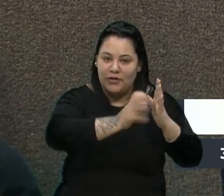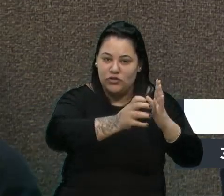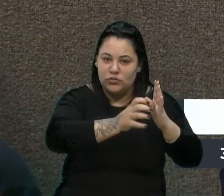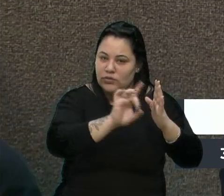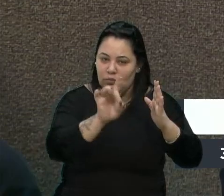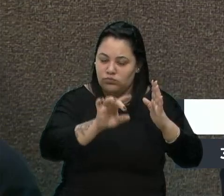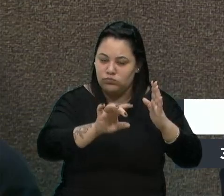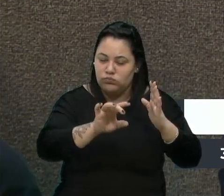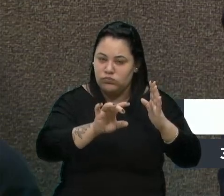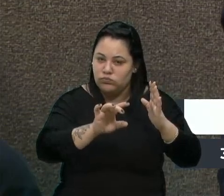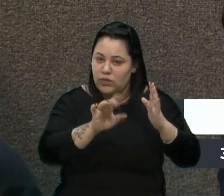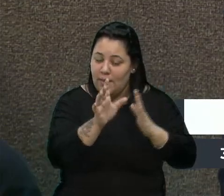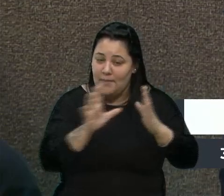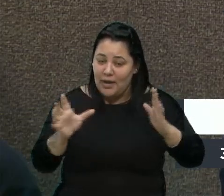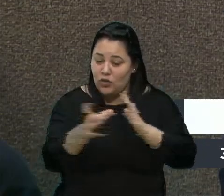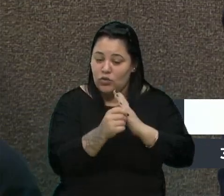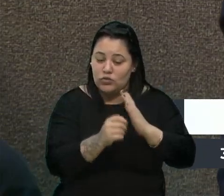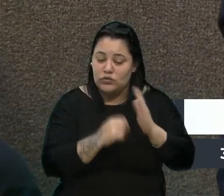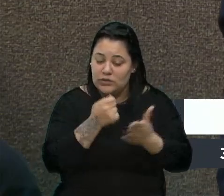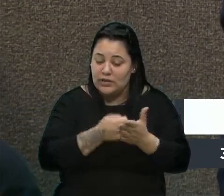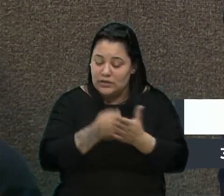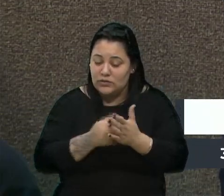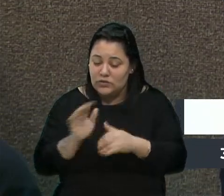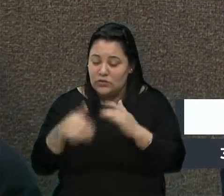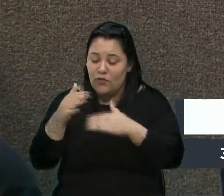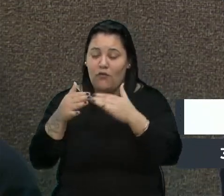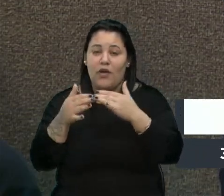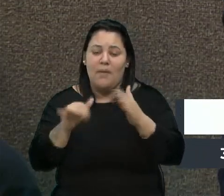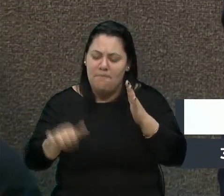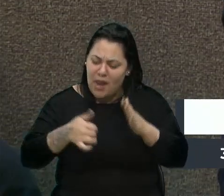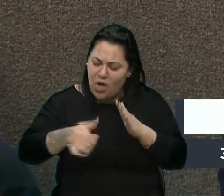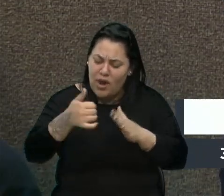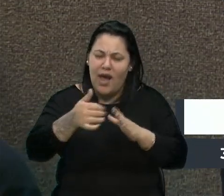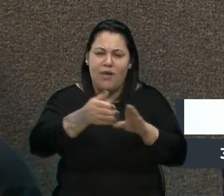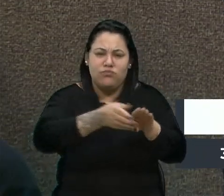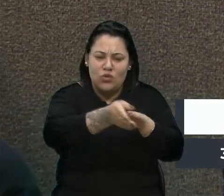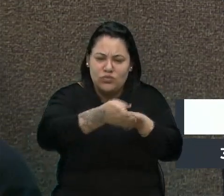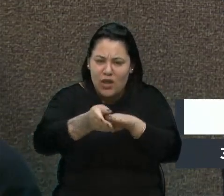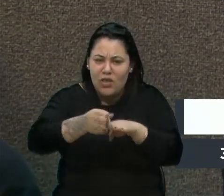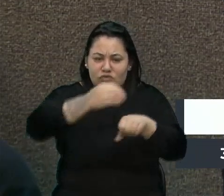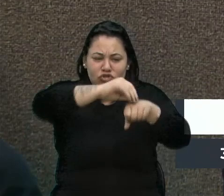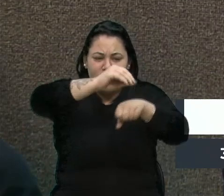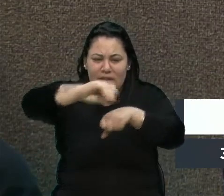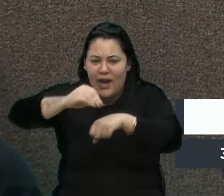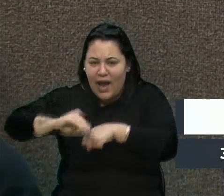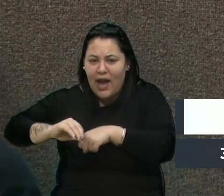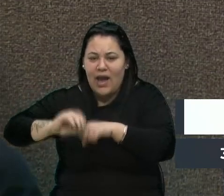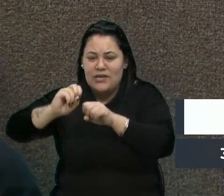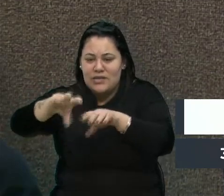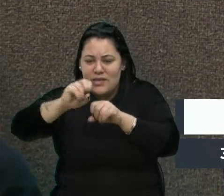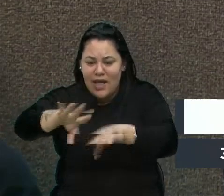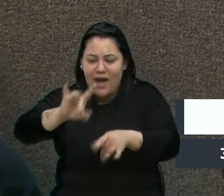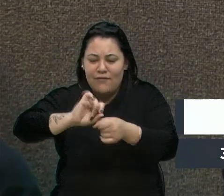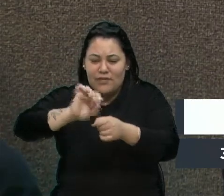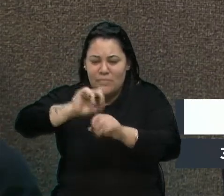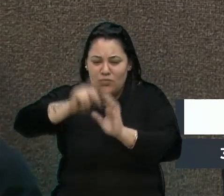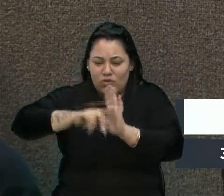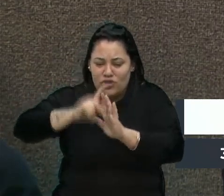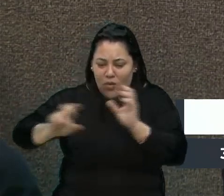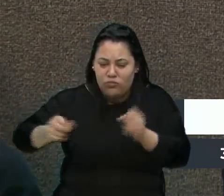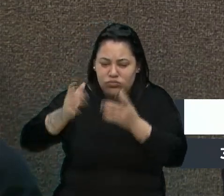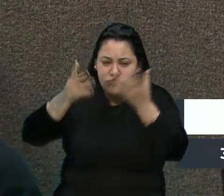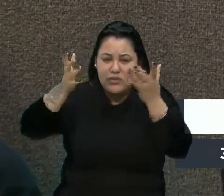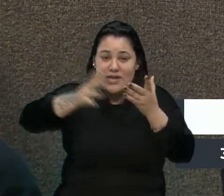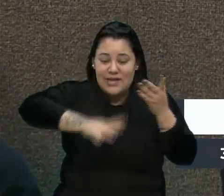tentando desenvolver, qualificar, instruir, fazer projetos de gestão e fomento nessa área que é